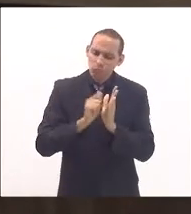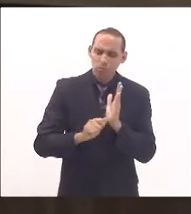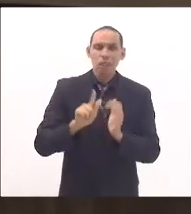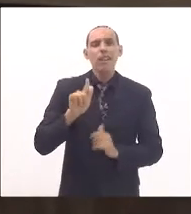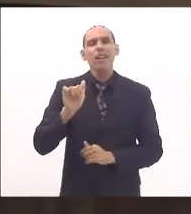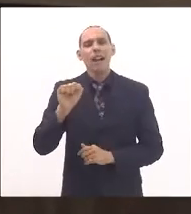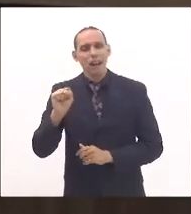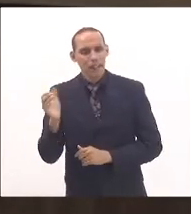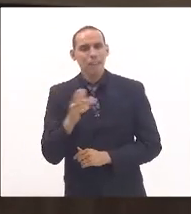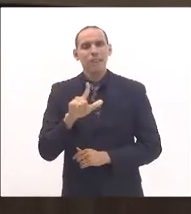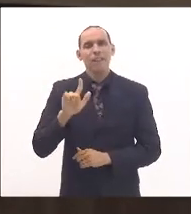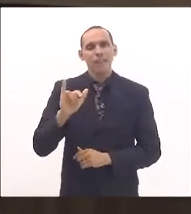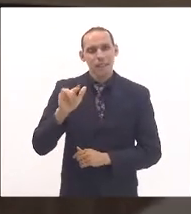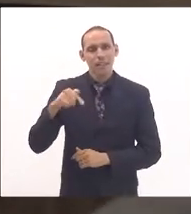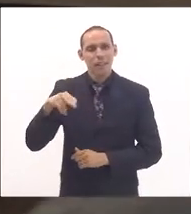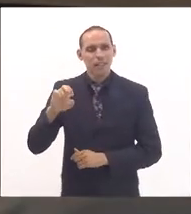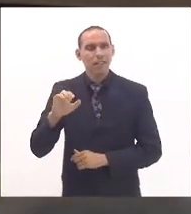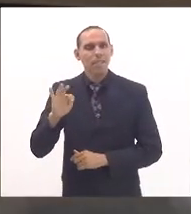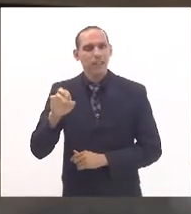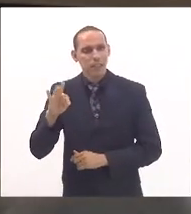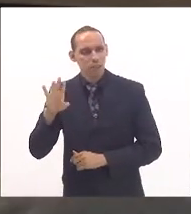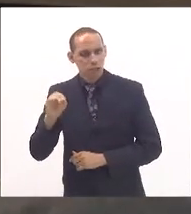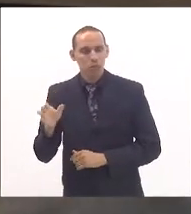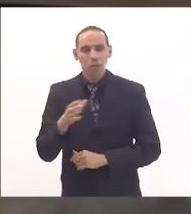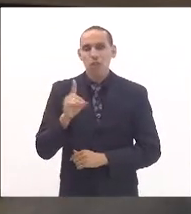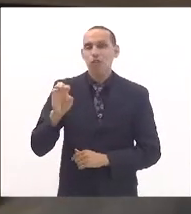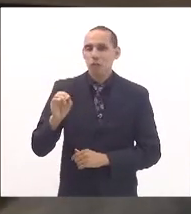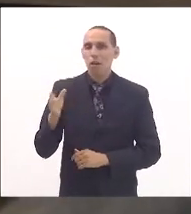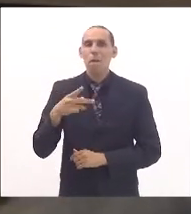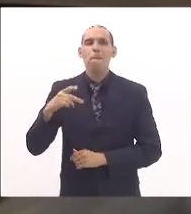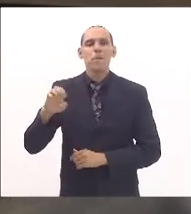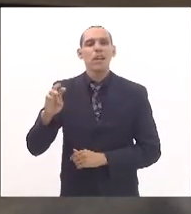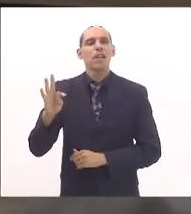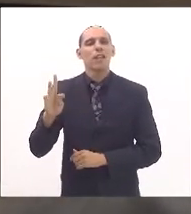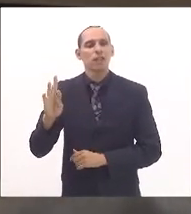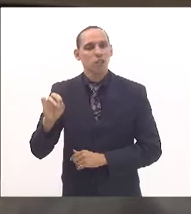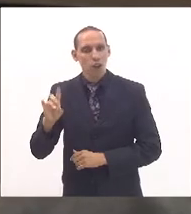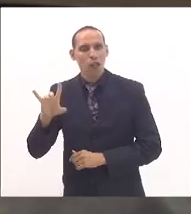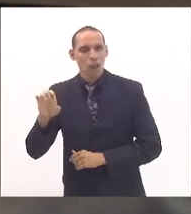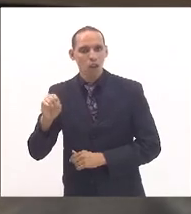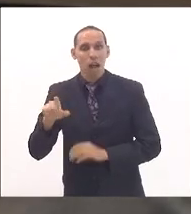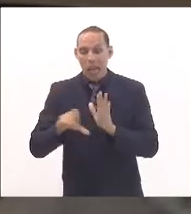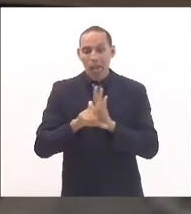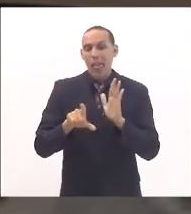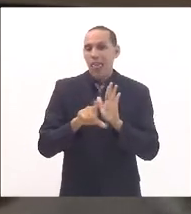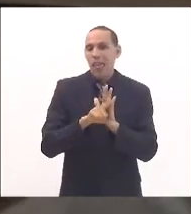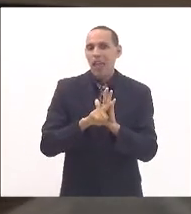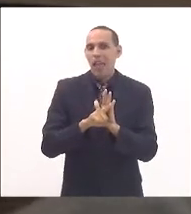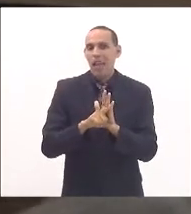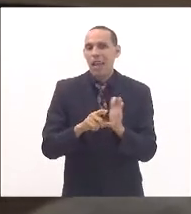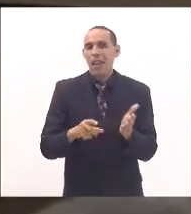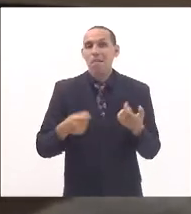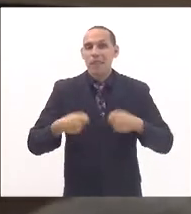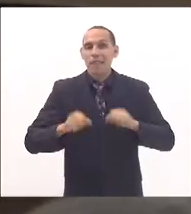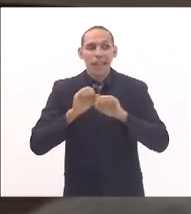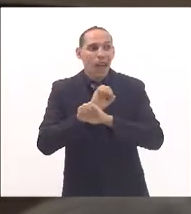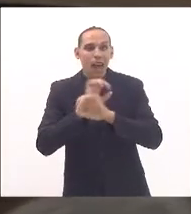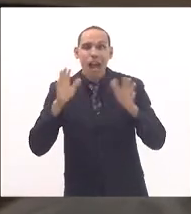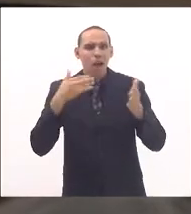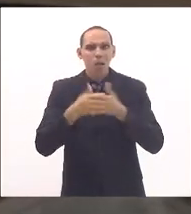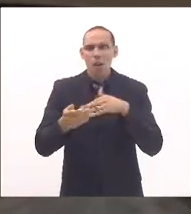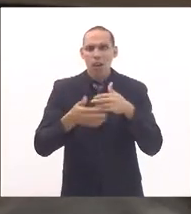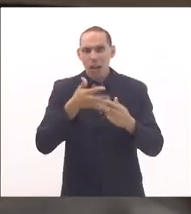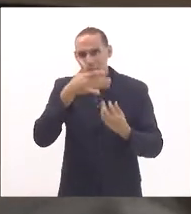gás liquefeito do petróleo, porque a lei tem que ser clara, não tem que ser para iniciados, para qualquer um do povo